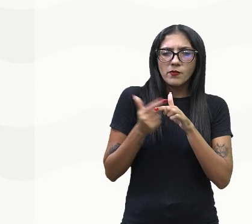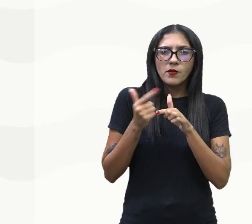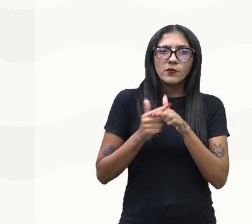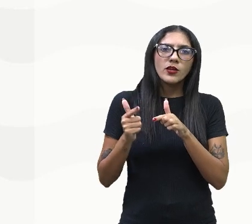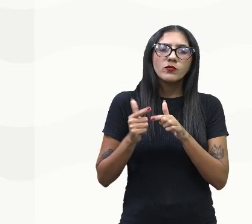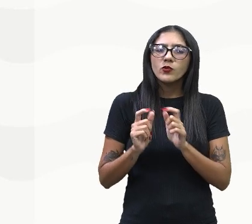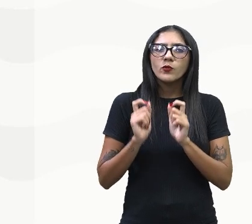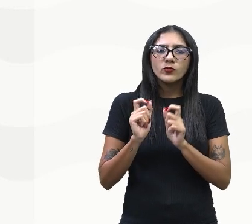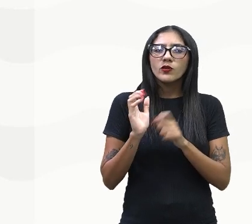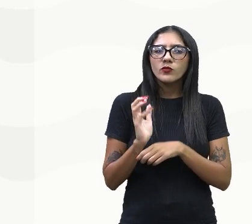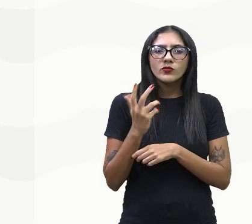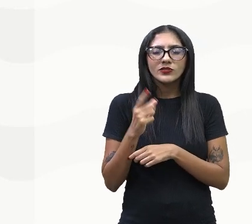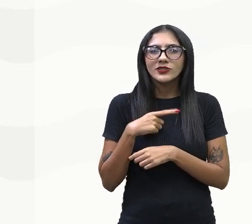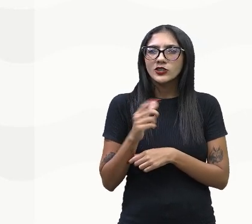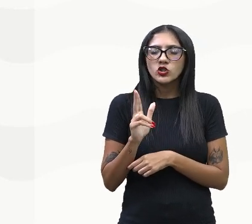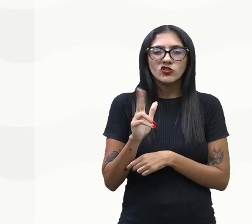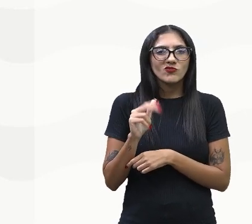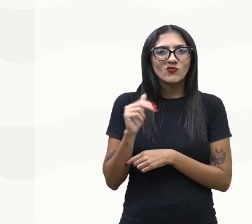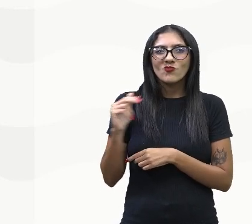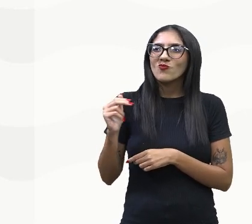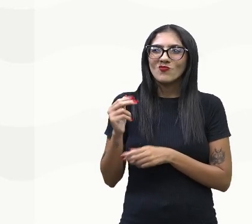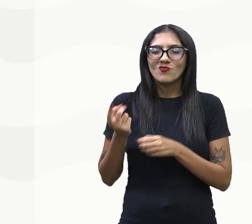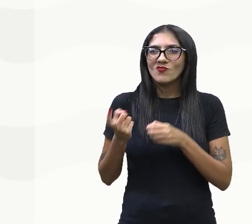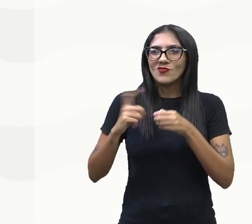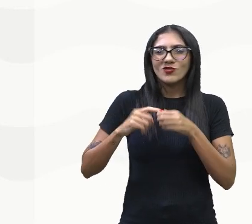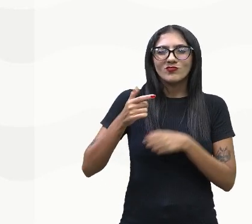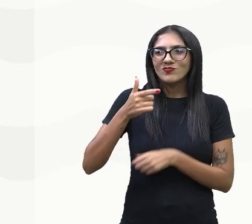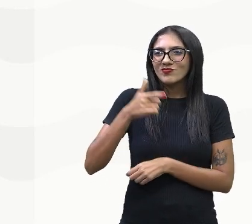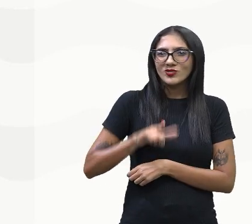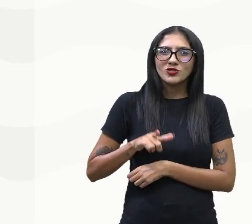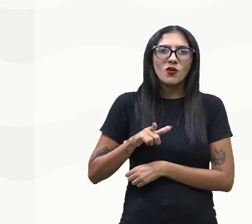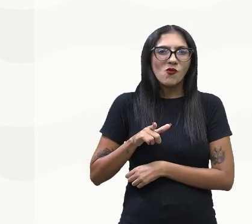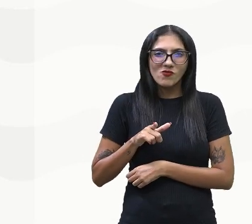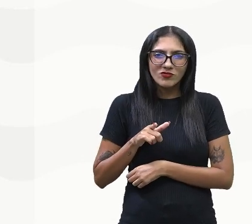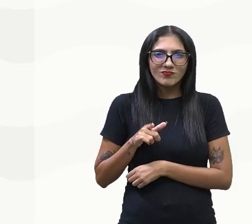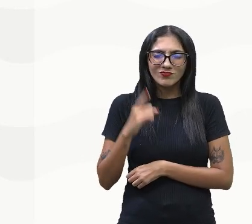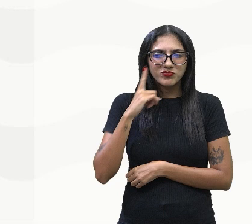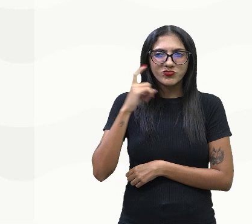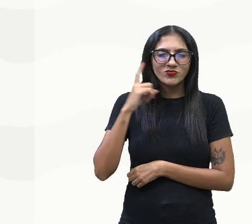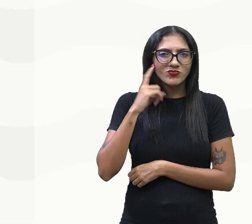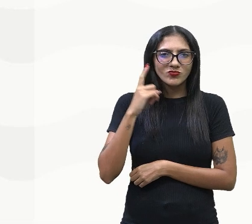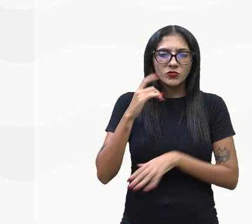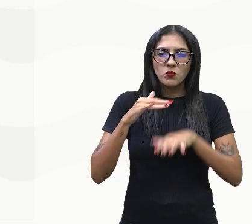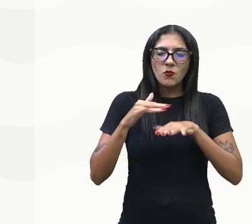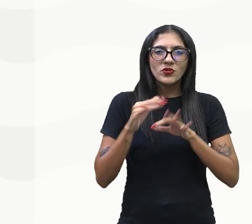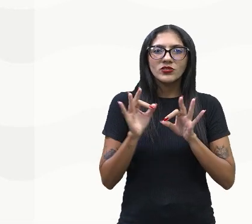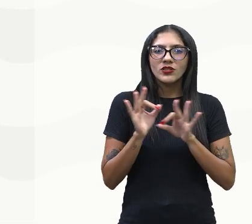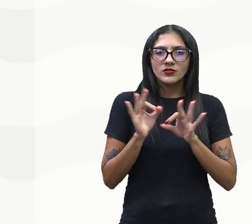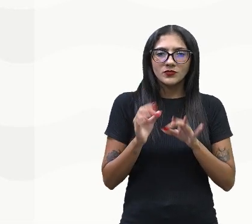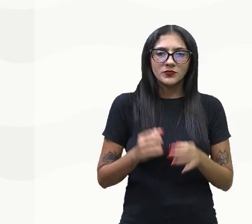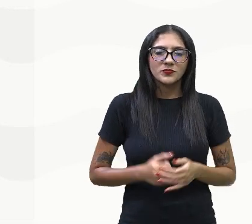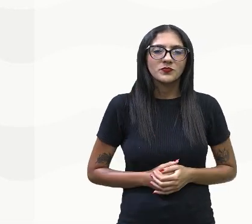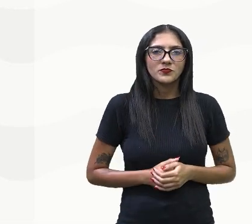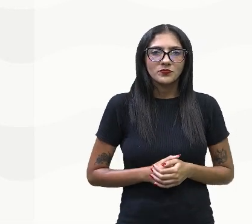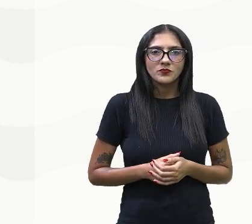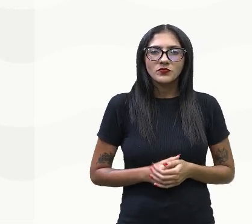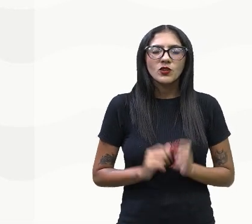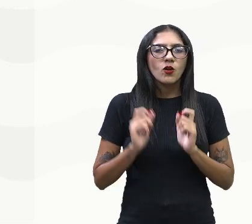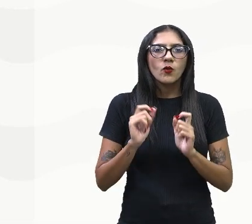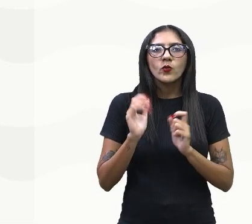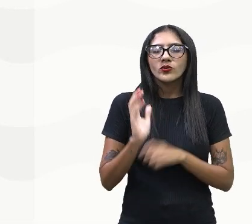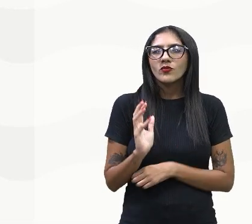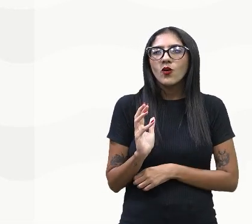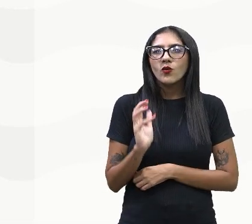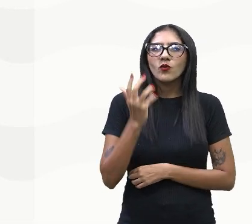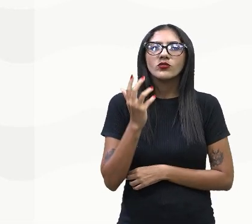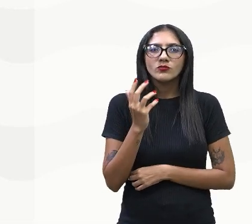lembrem-se, elas nunca mais voltarão à função primordial. Então, isso daí vai levar... O que vai fazer conosco?